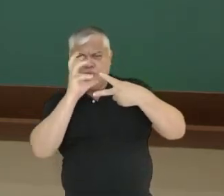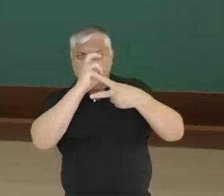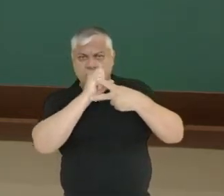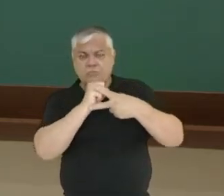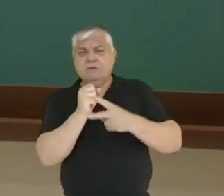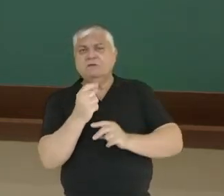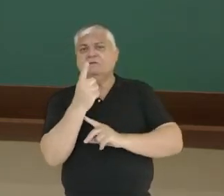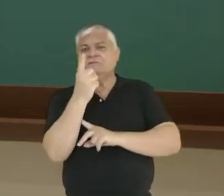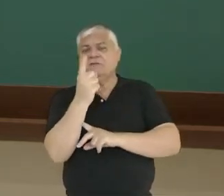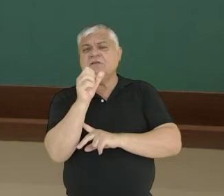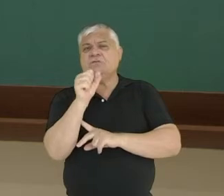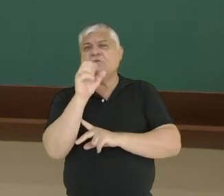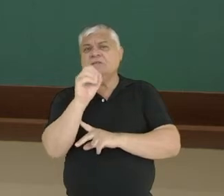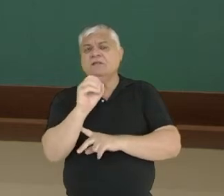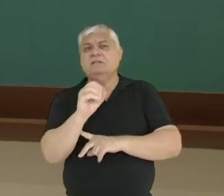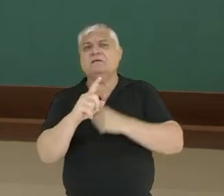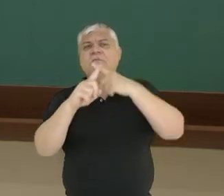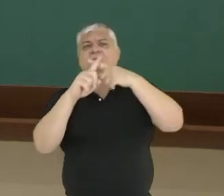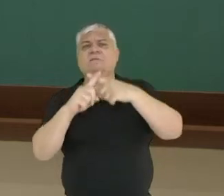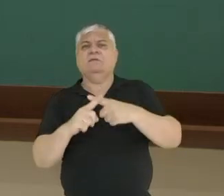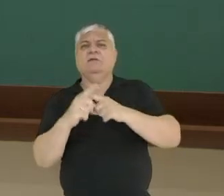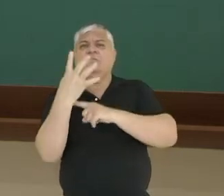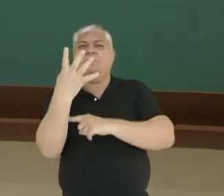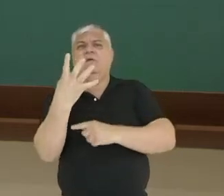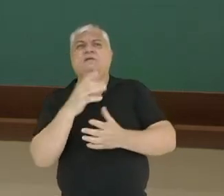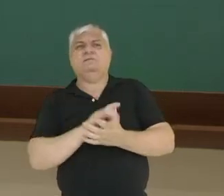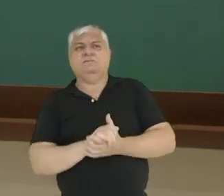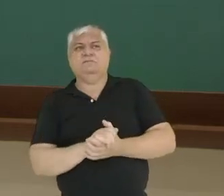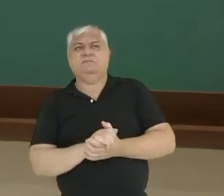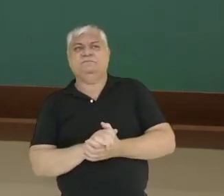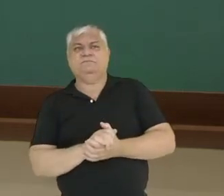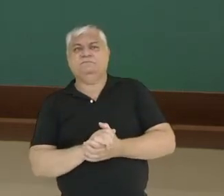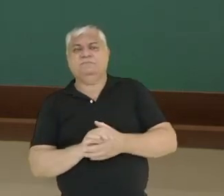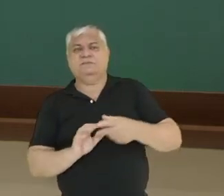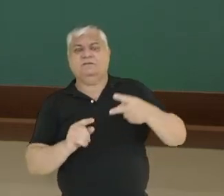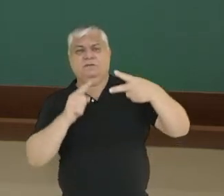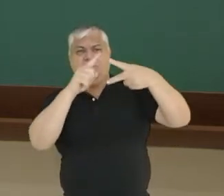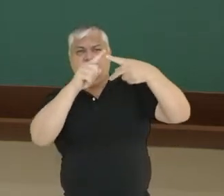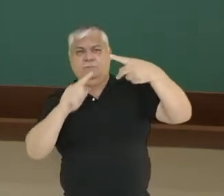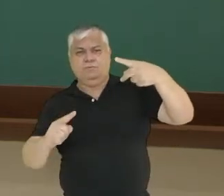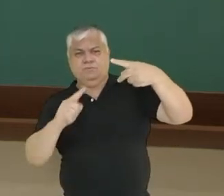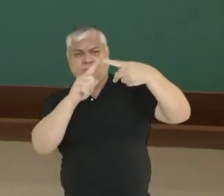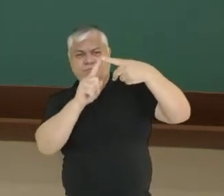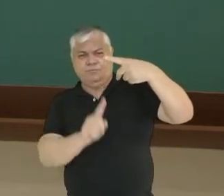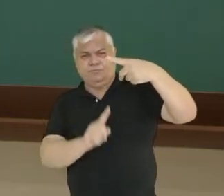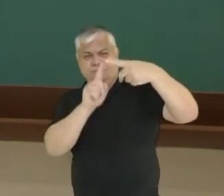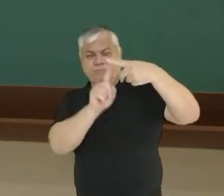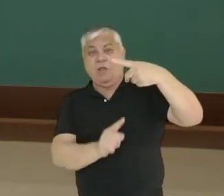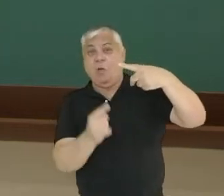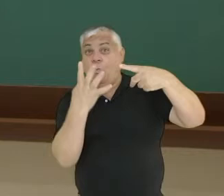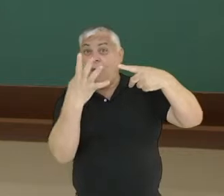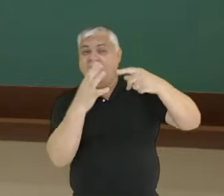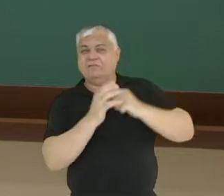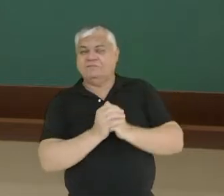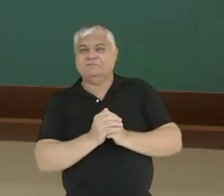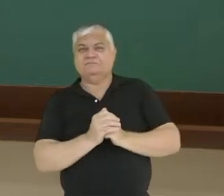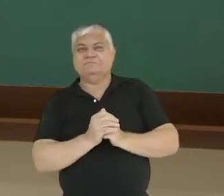e multiplicar por 4, pela quantidade de triângulos que foram formados aqui,